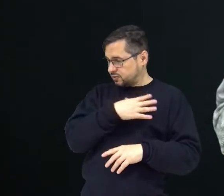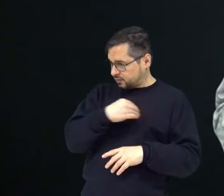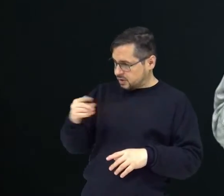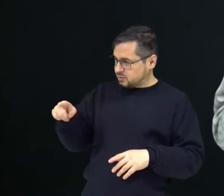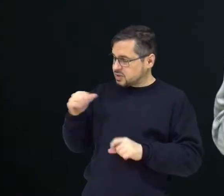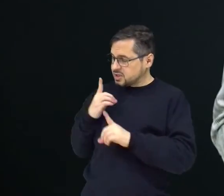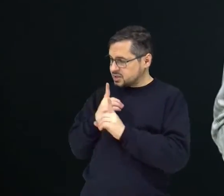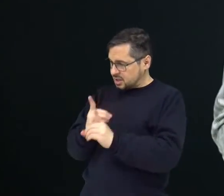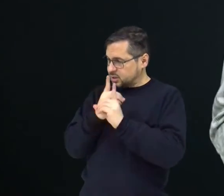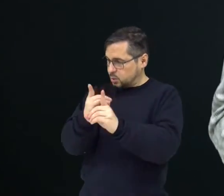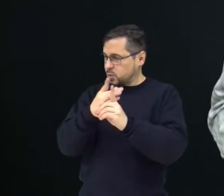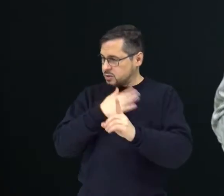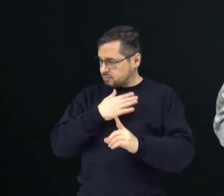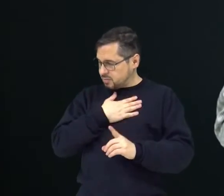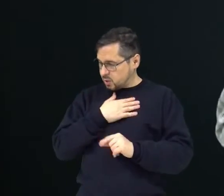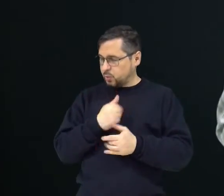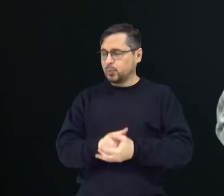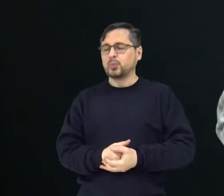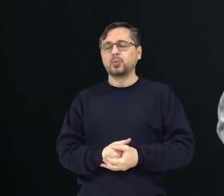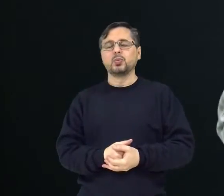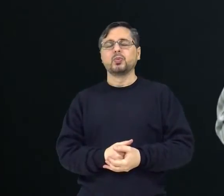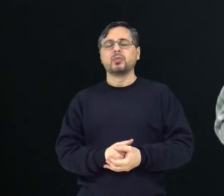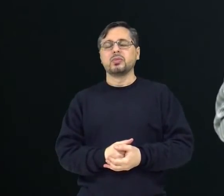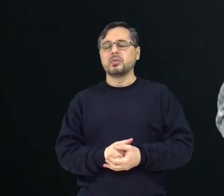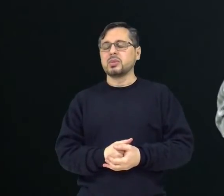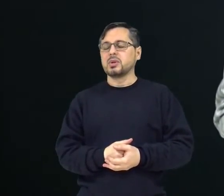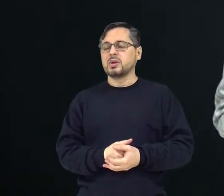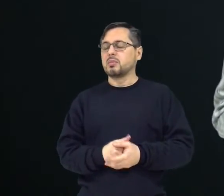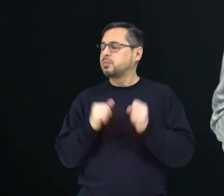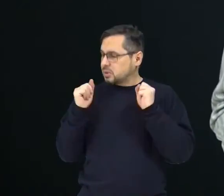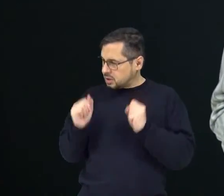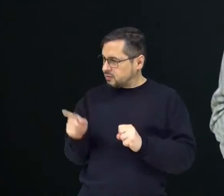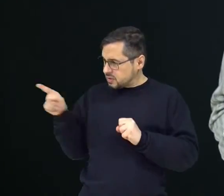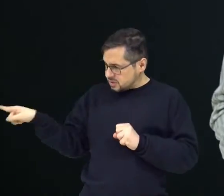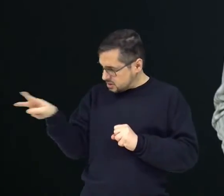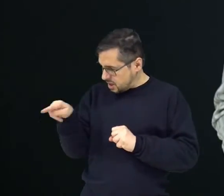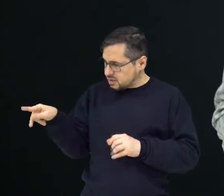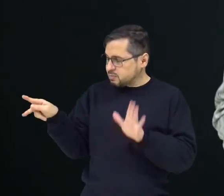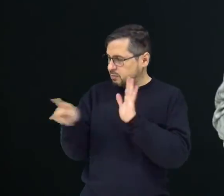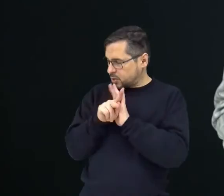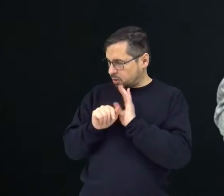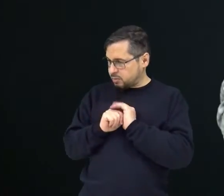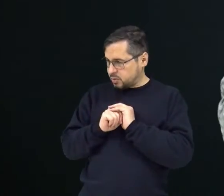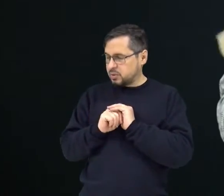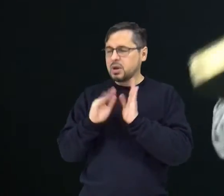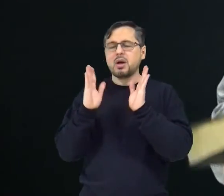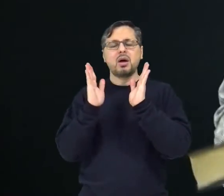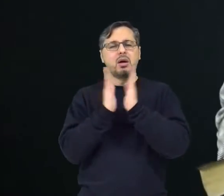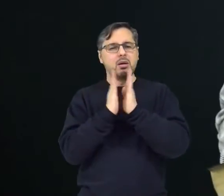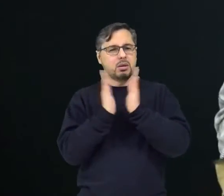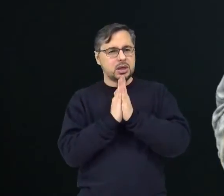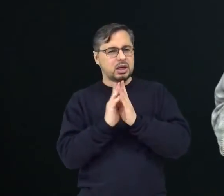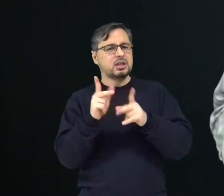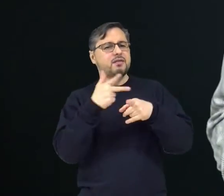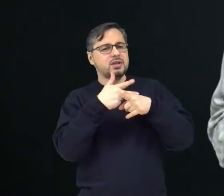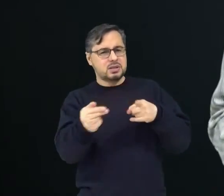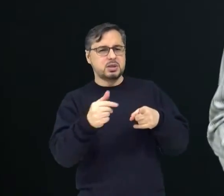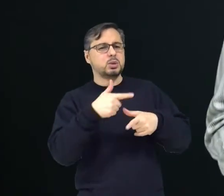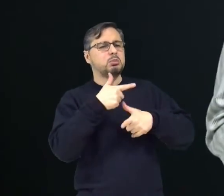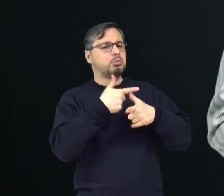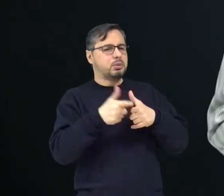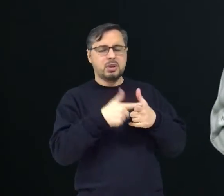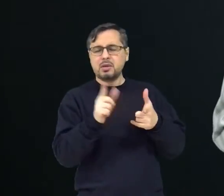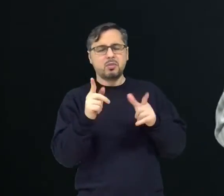como seguidores de mim, Jesus falando, poderiam vocês mesmos ter vencido a tempestade, não